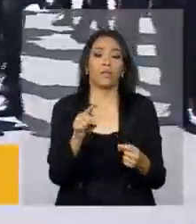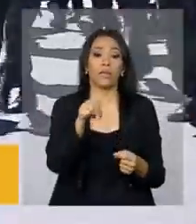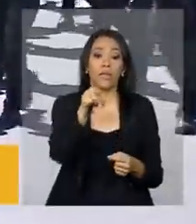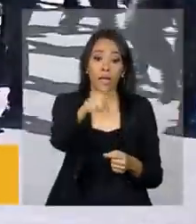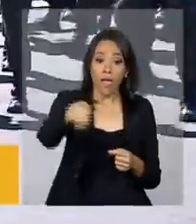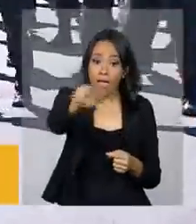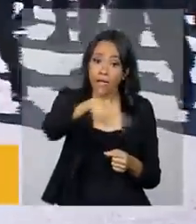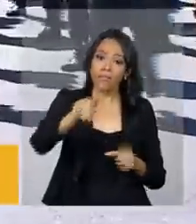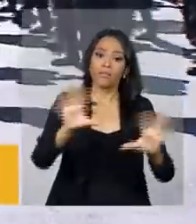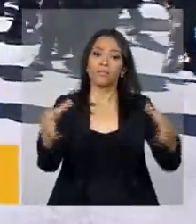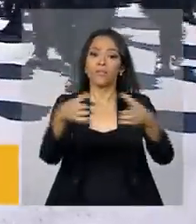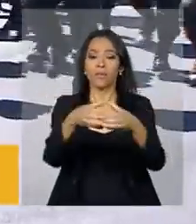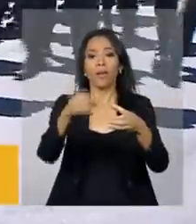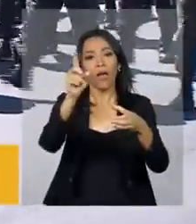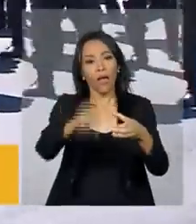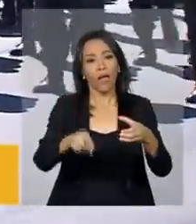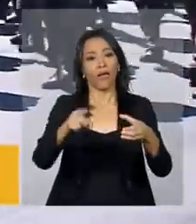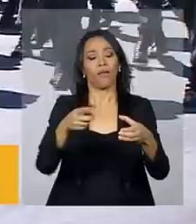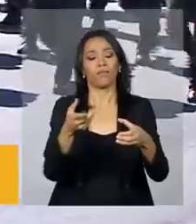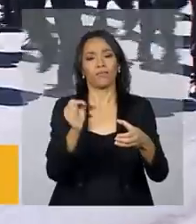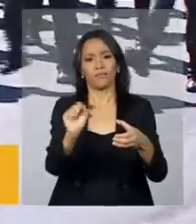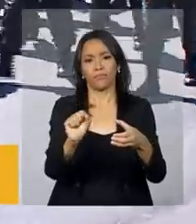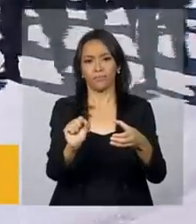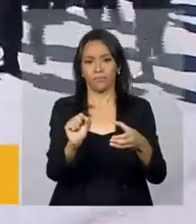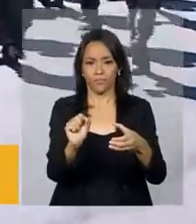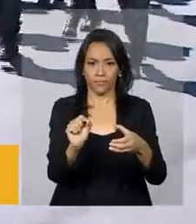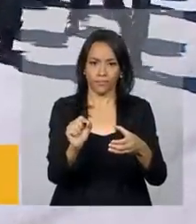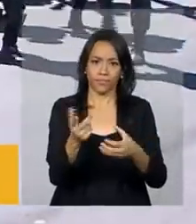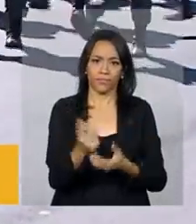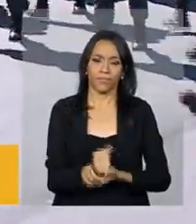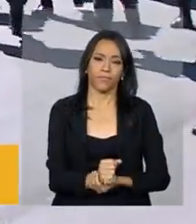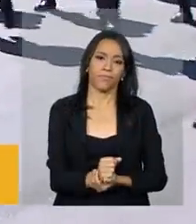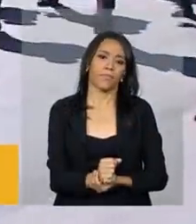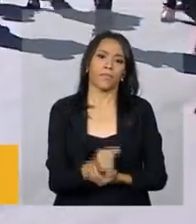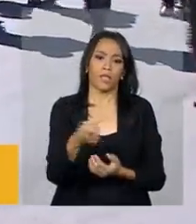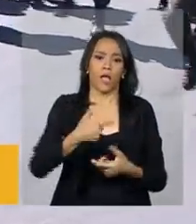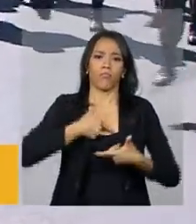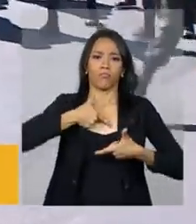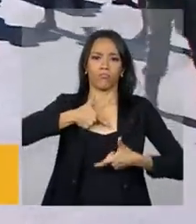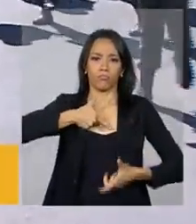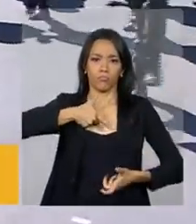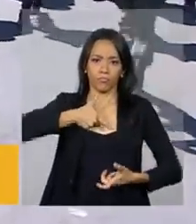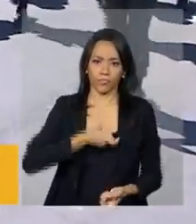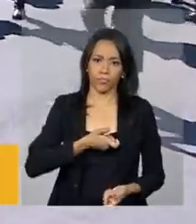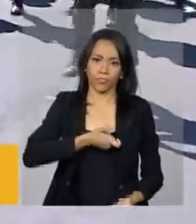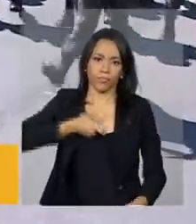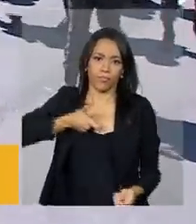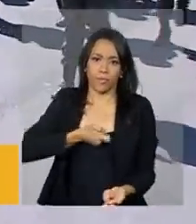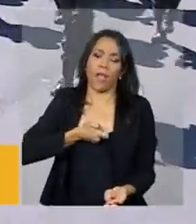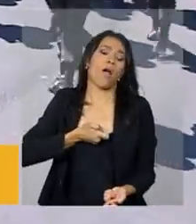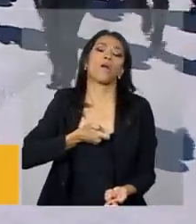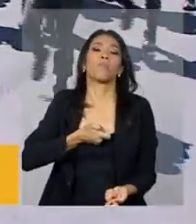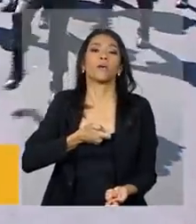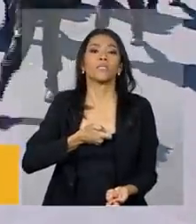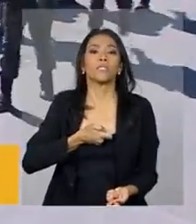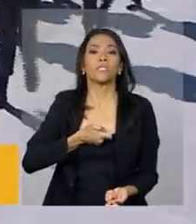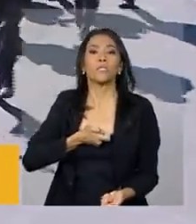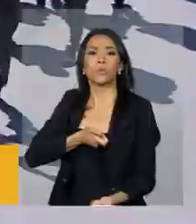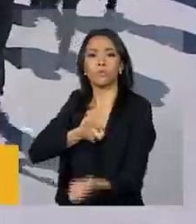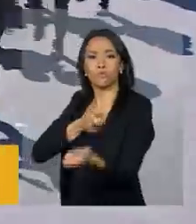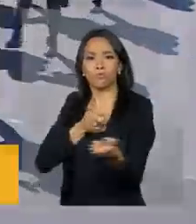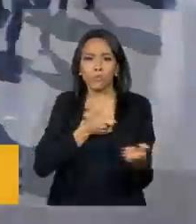a Força Planal, que está portando, está armada com o fuzil